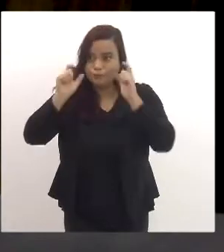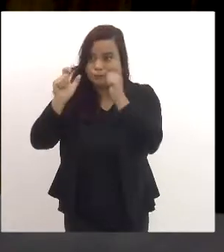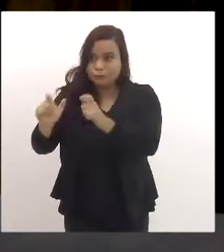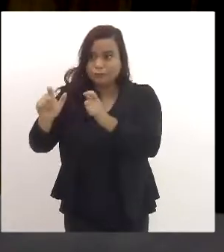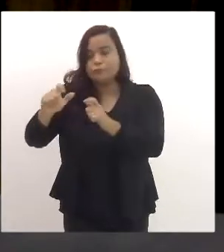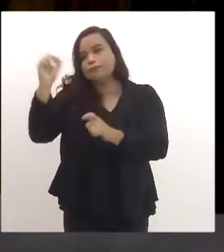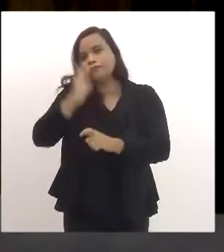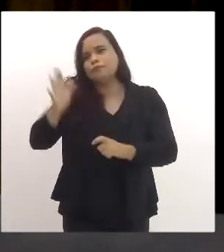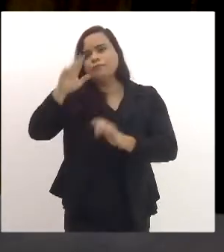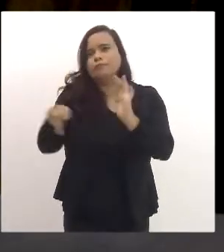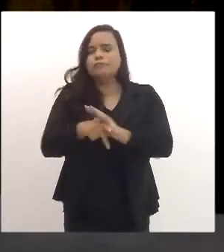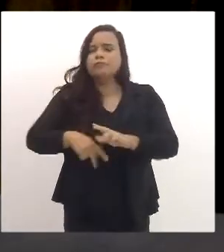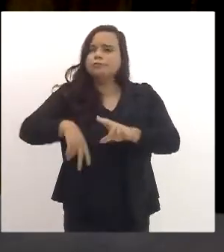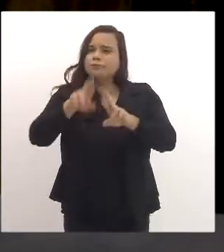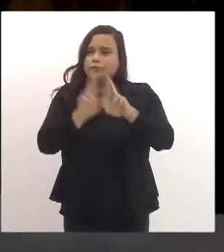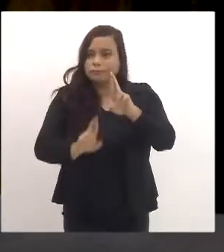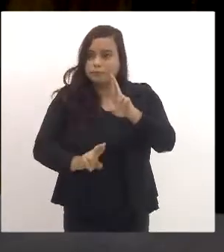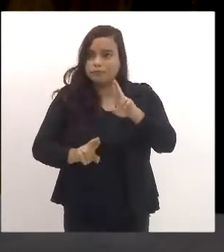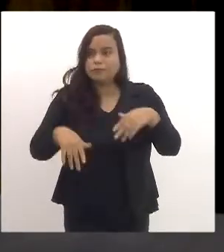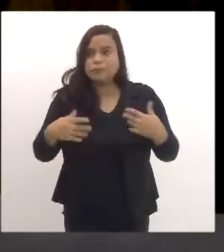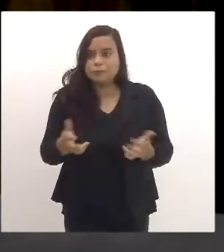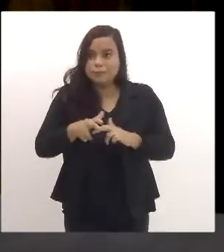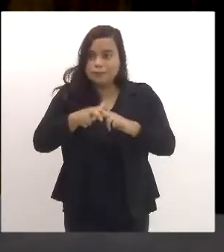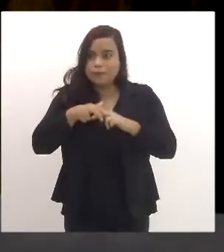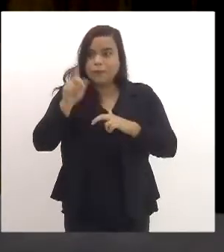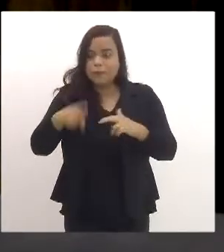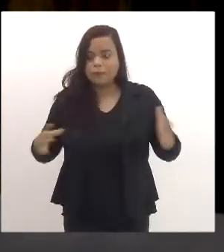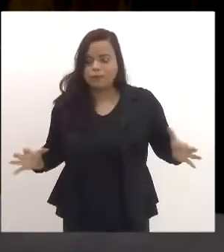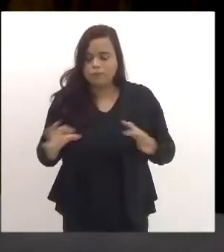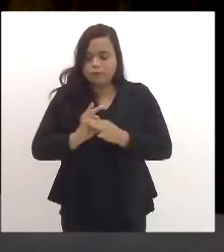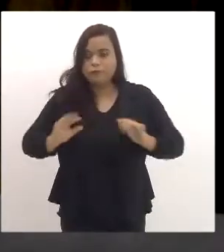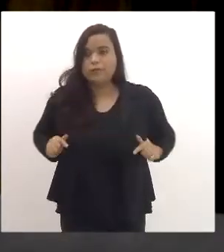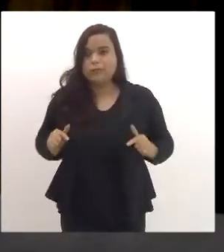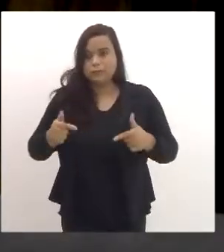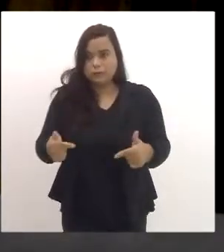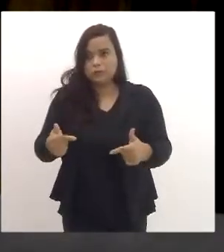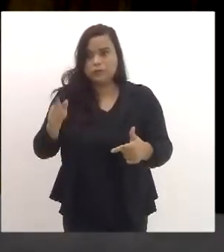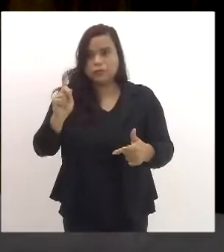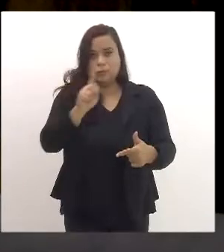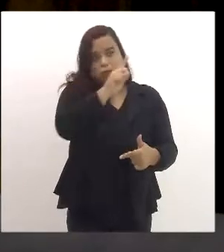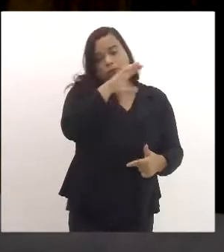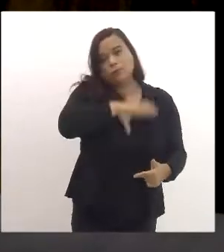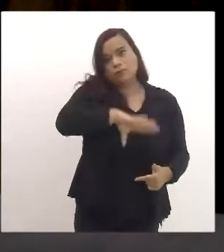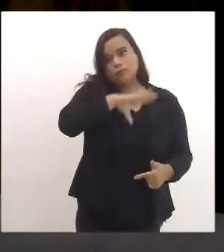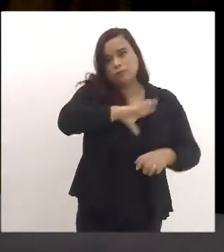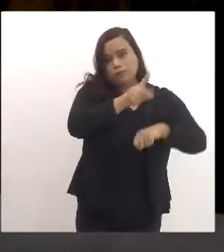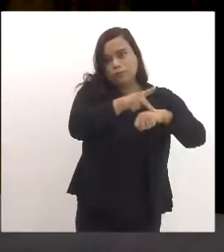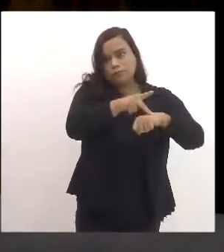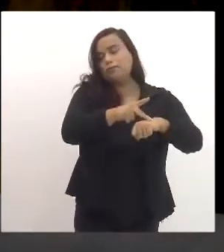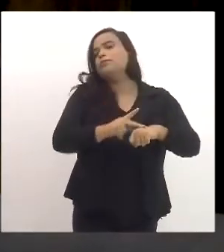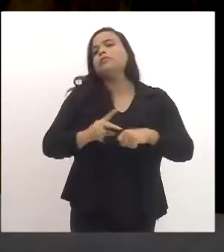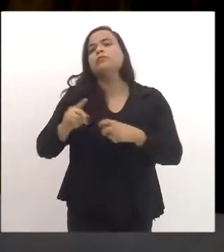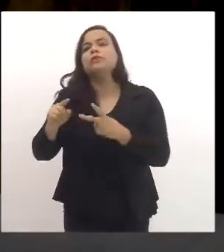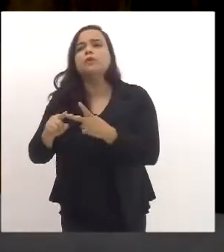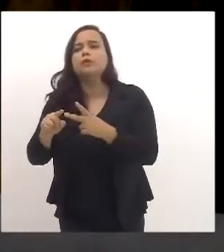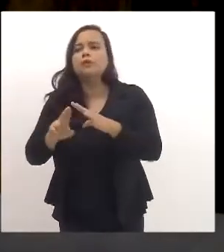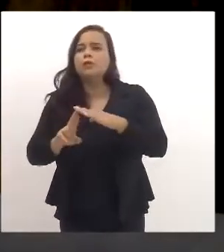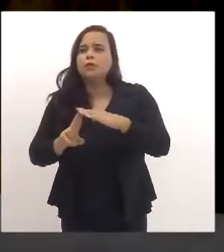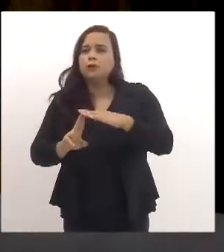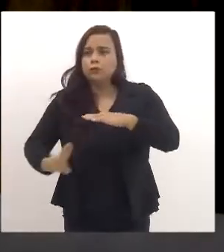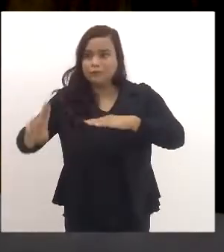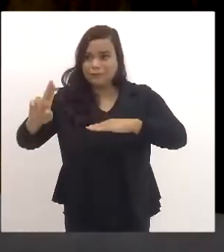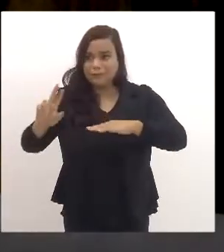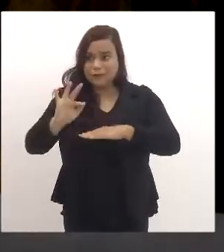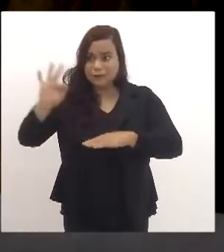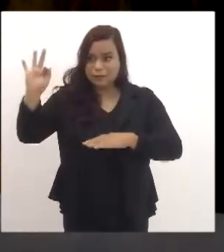Nacional da UFRJ. Portanto, uma ação conjunta entre Portugal e a Universidade Federal do Rio de